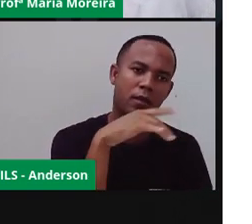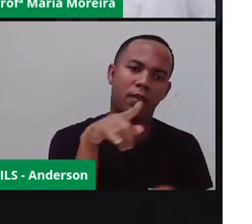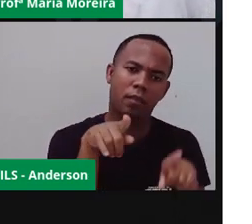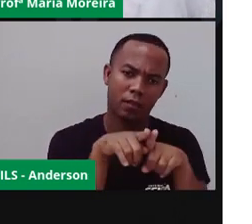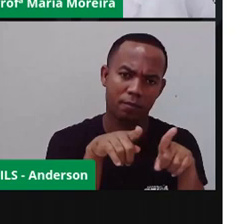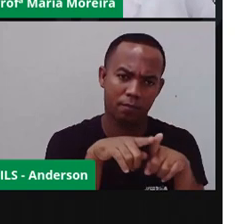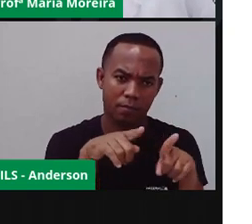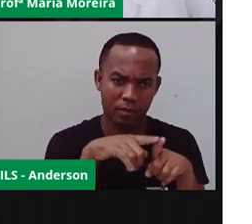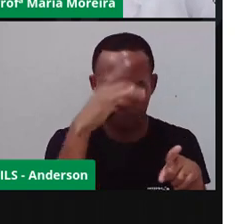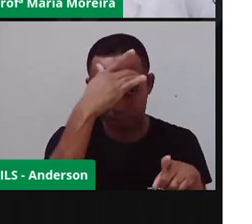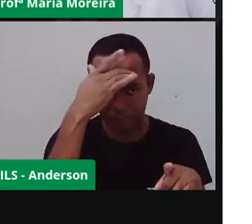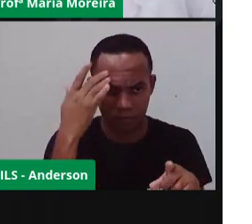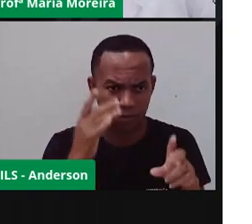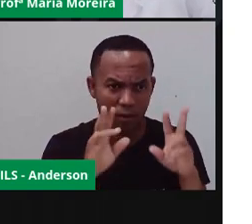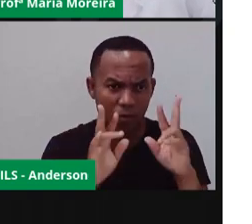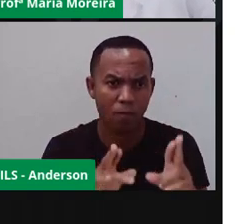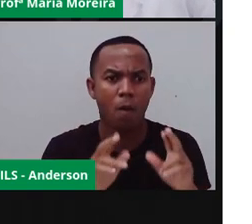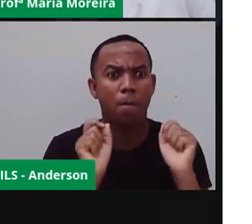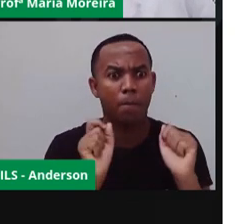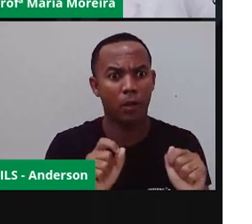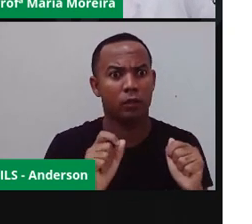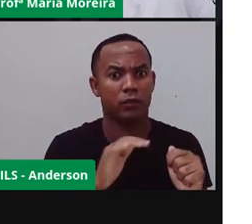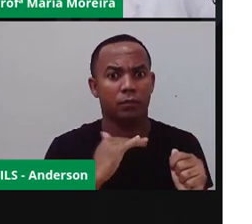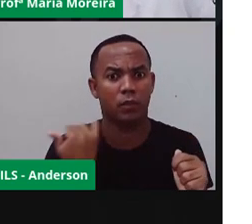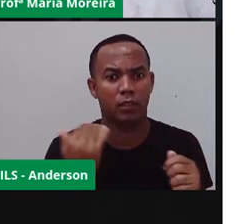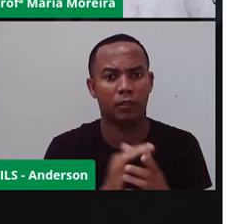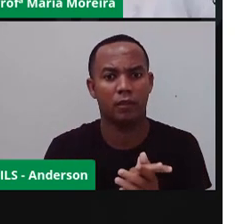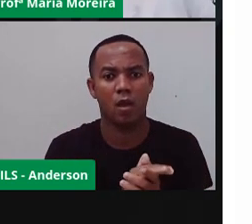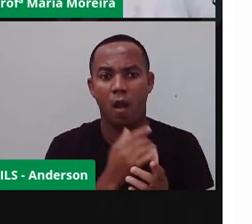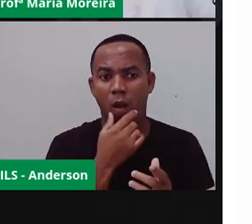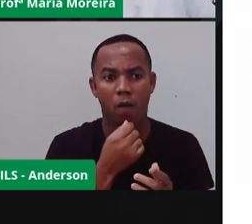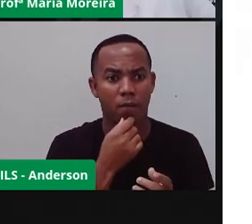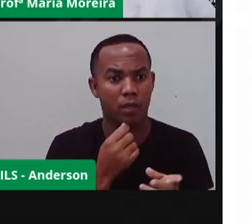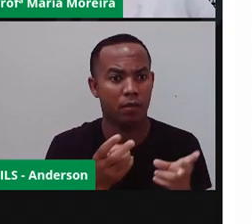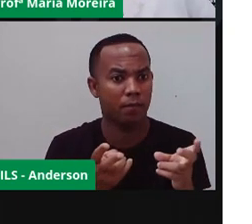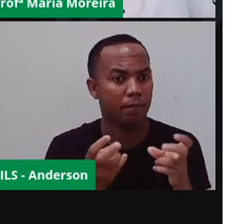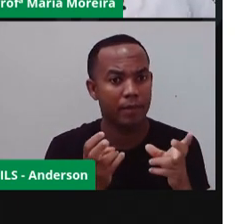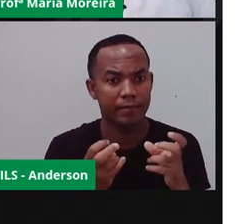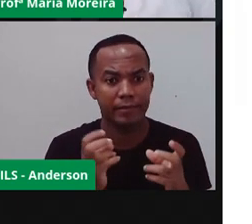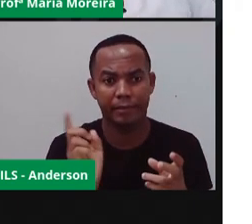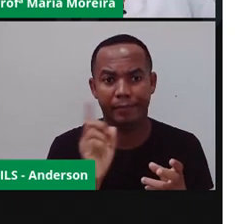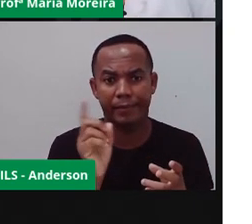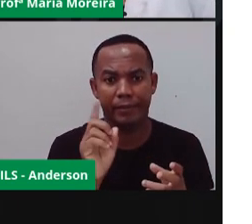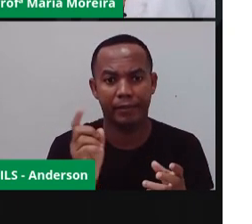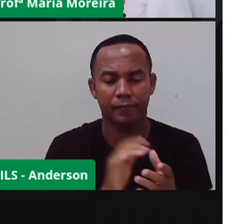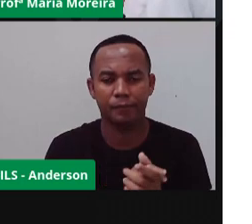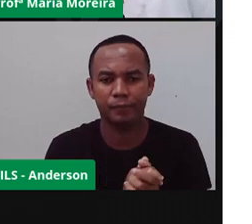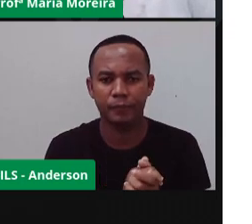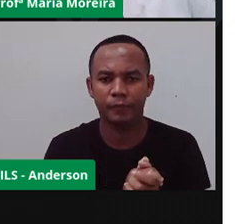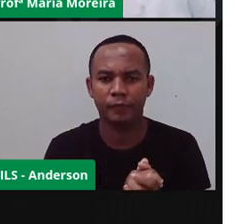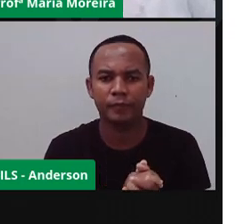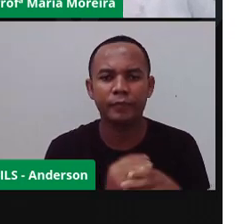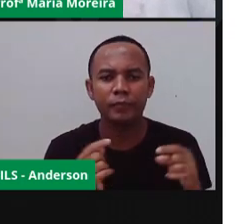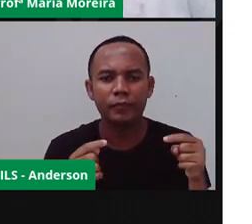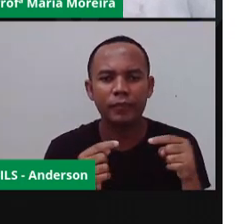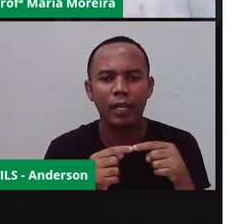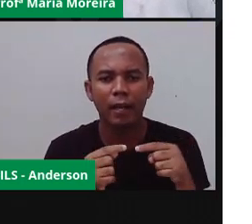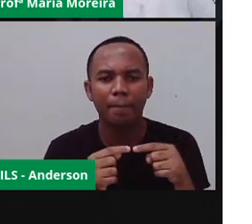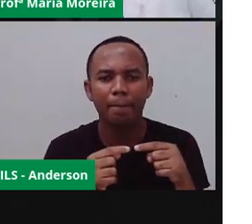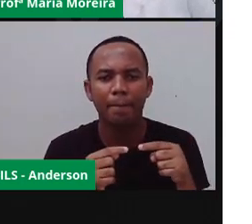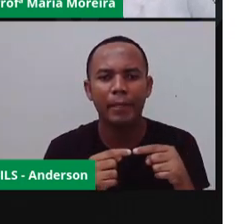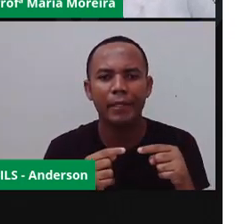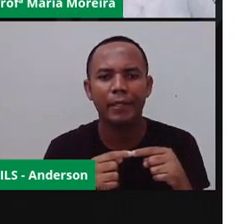ele morra também. Mas o homem não percebe isso. Se é o principal objetivo, né,